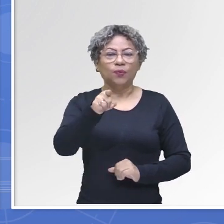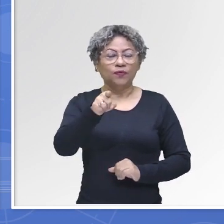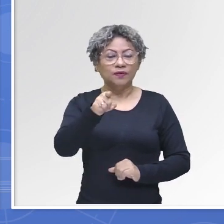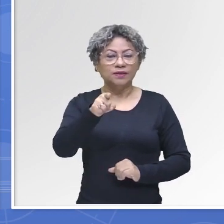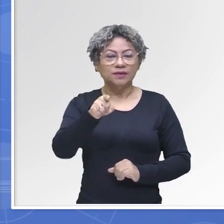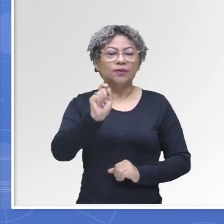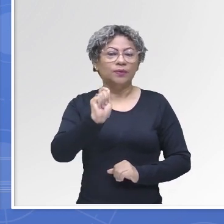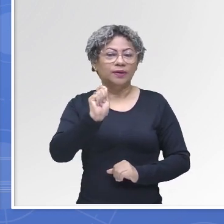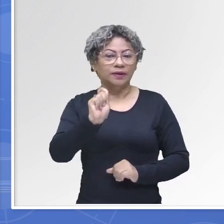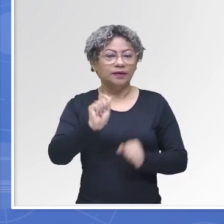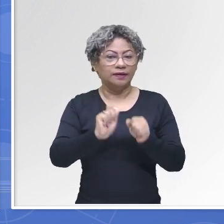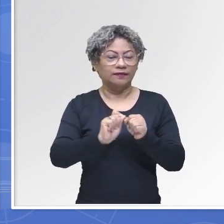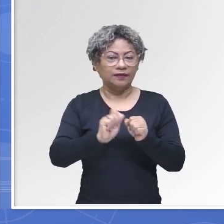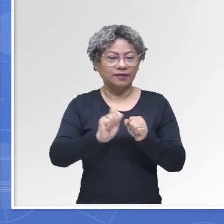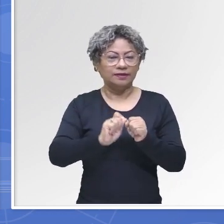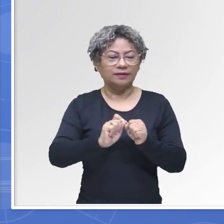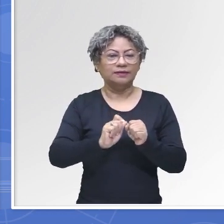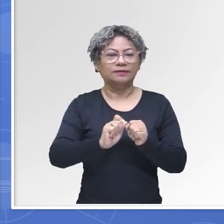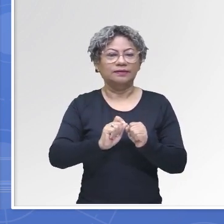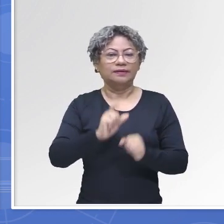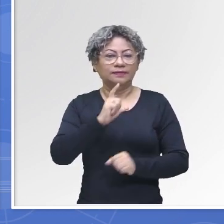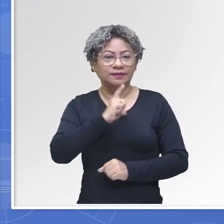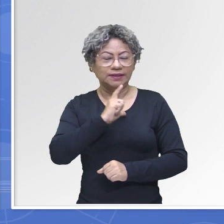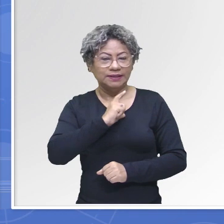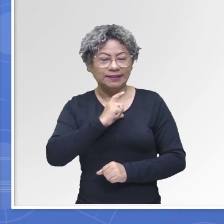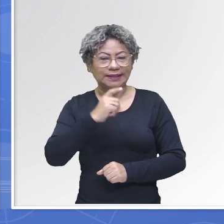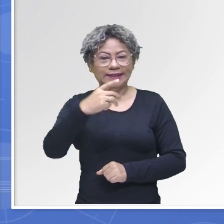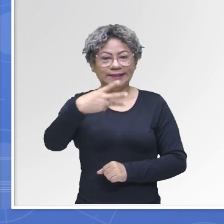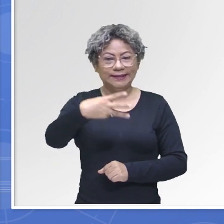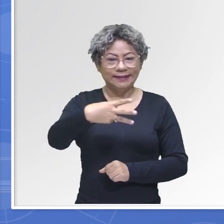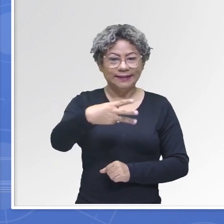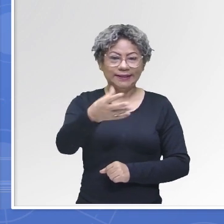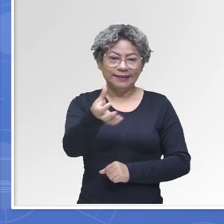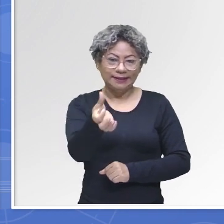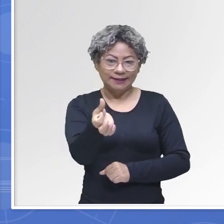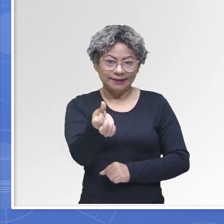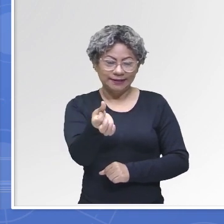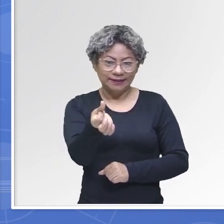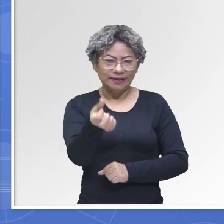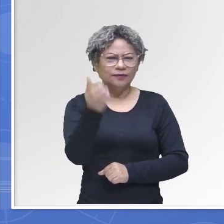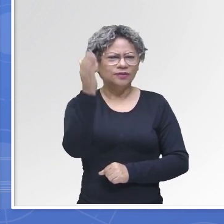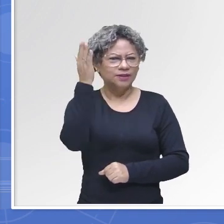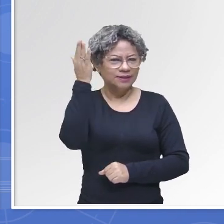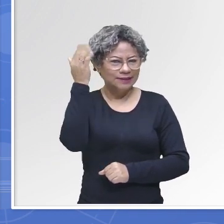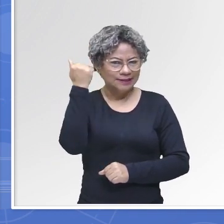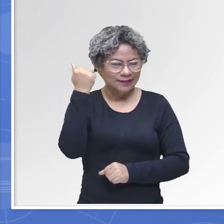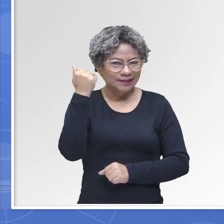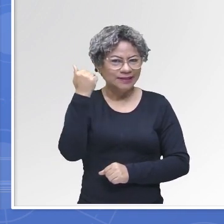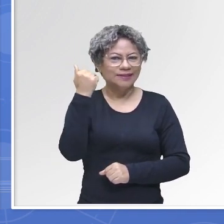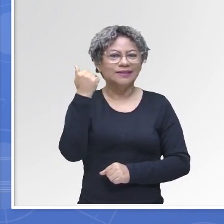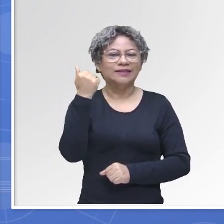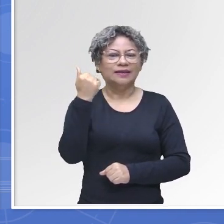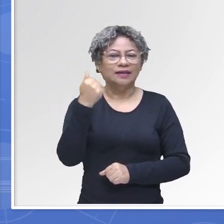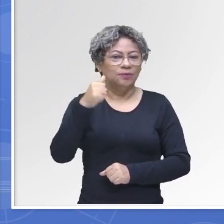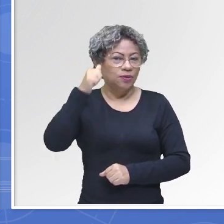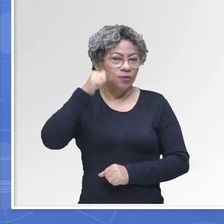ó? Tem 36 no total. Então, você sabe que os meninos mais as meninas, né?